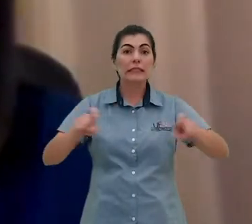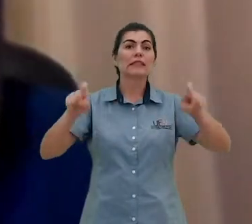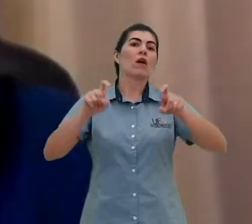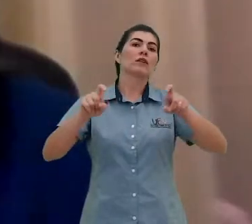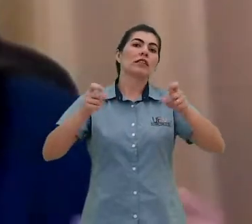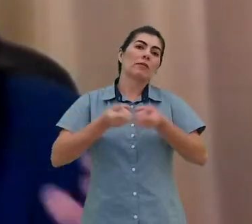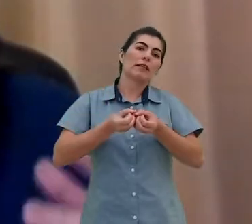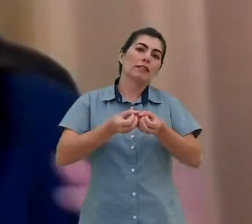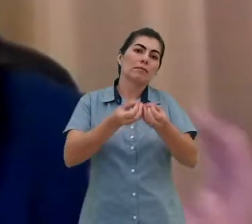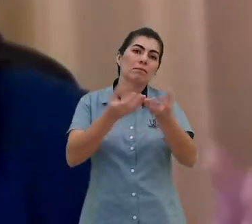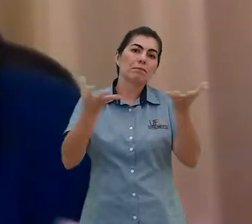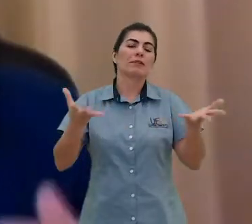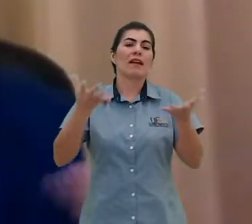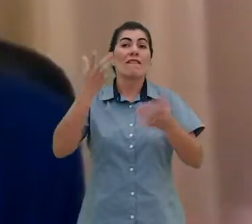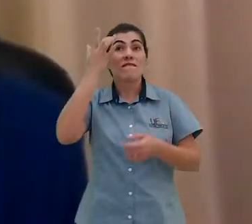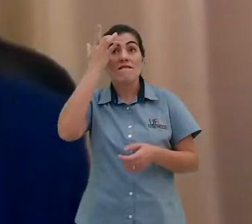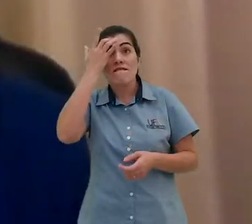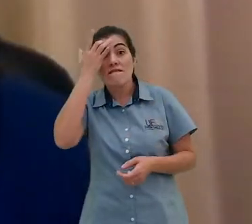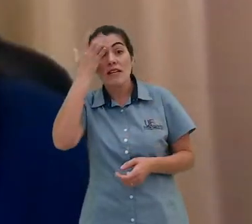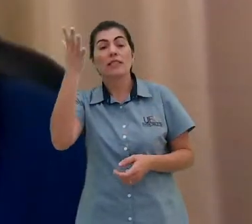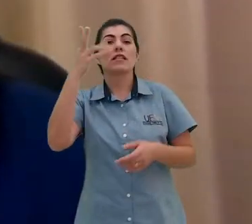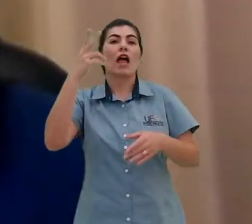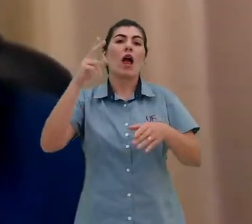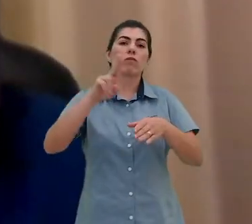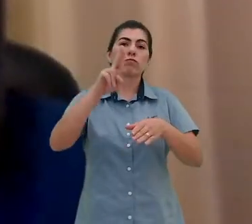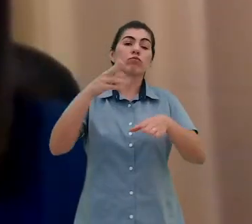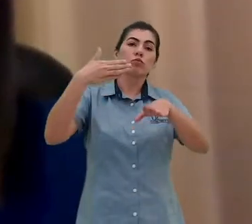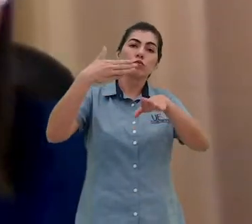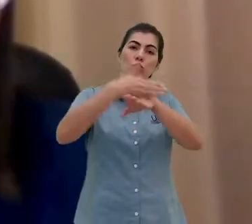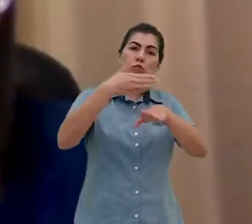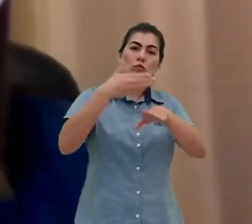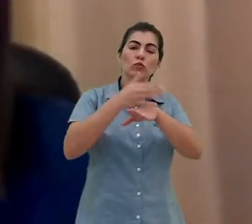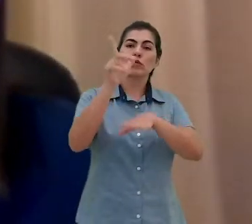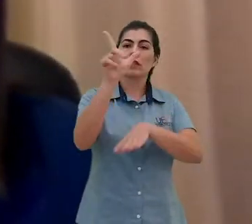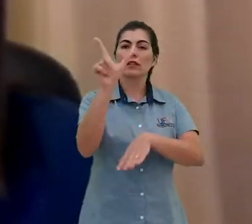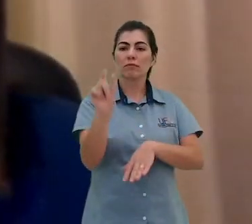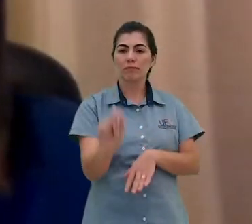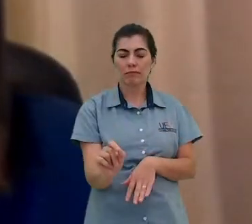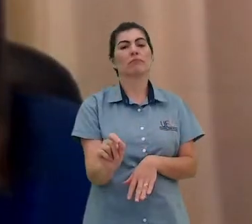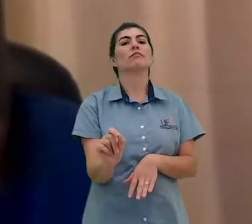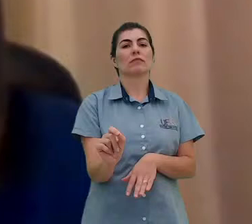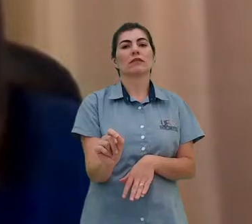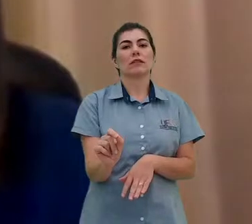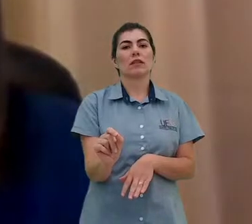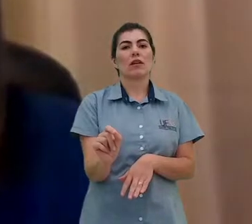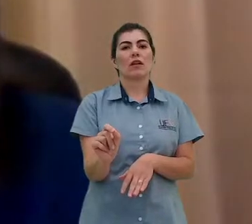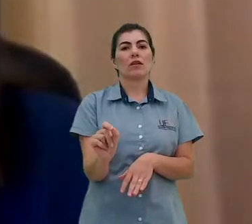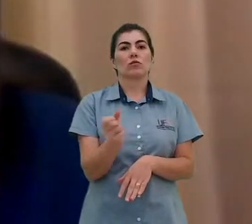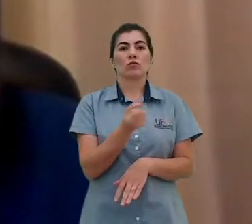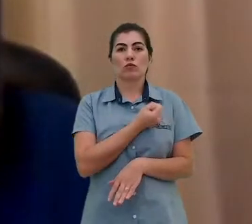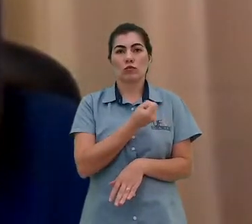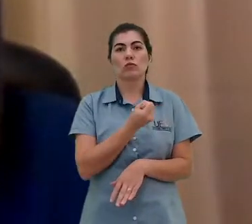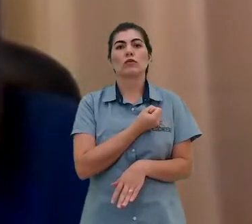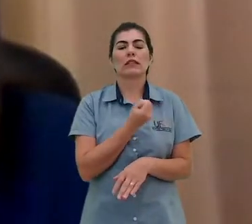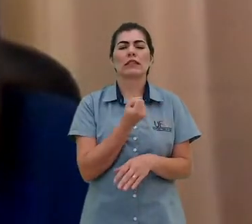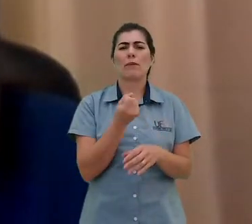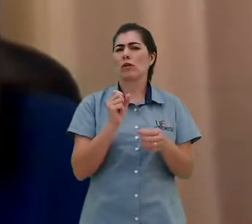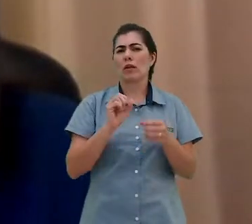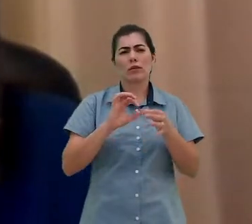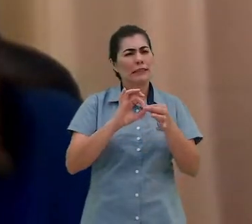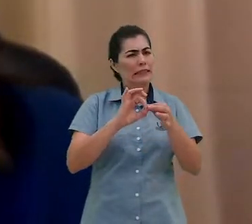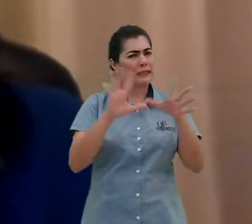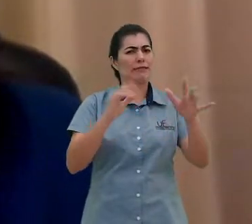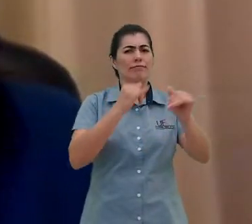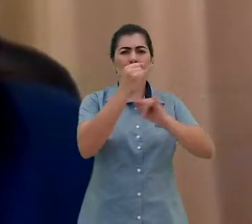popularizado, no sentido de facilitar o uso desses algoritmos. Tem muita coisa aí disponível na internet e